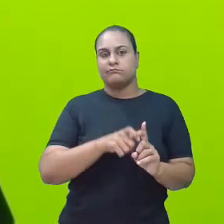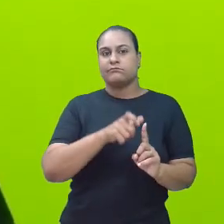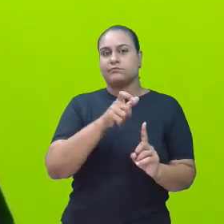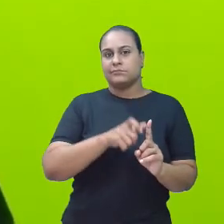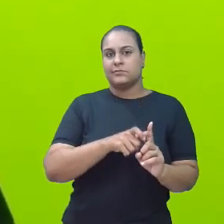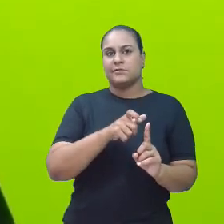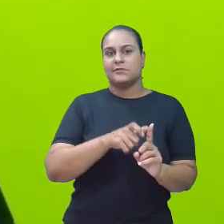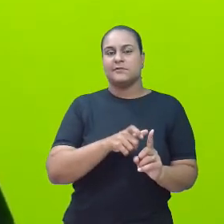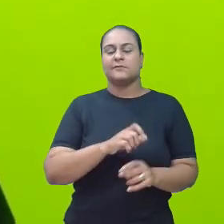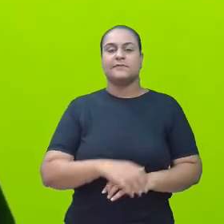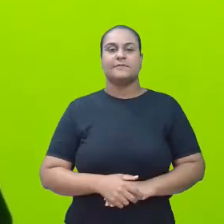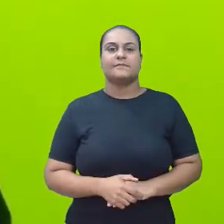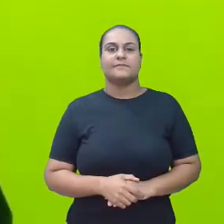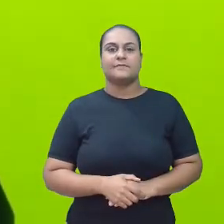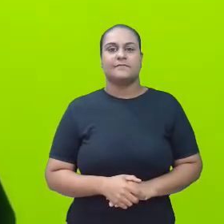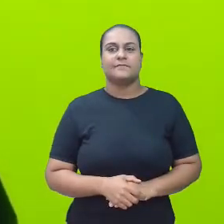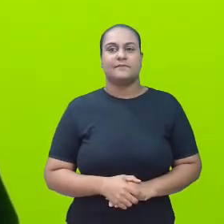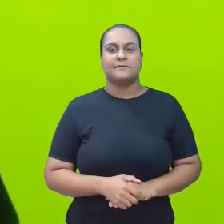material.